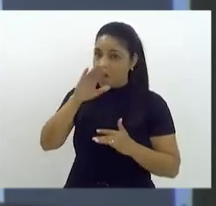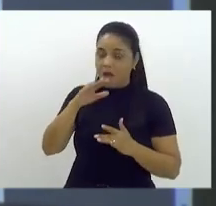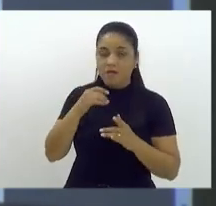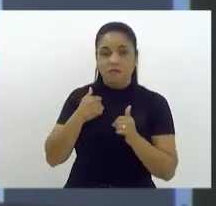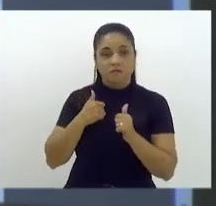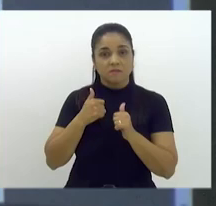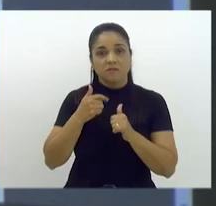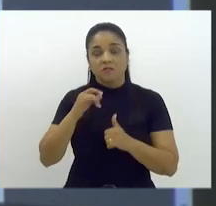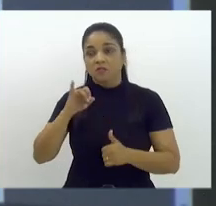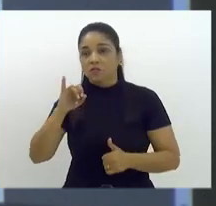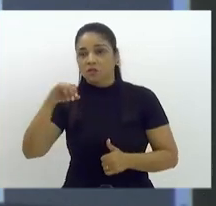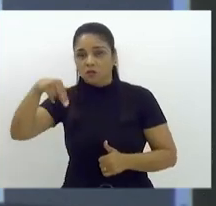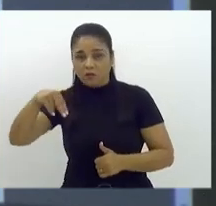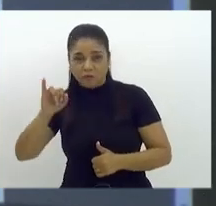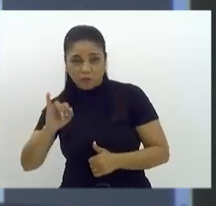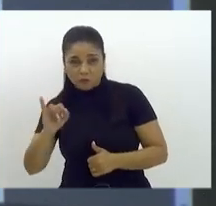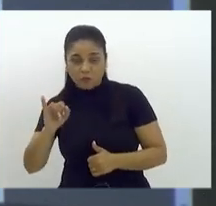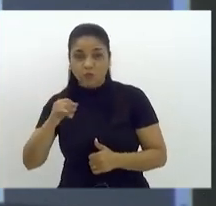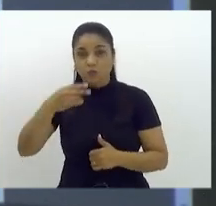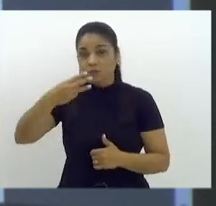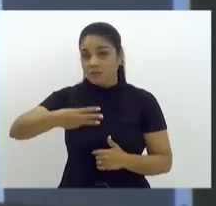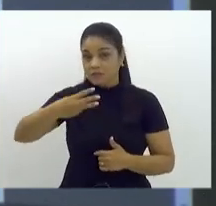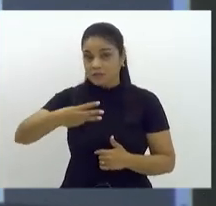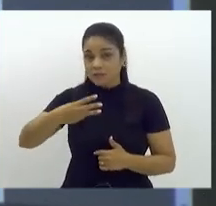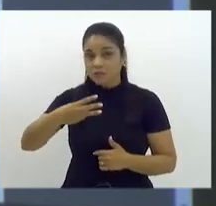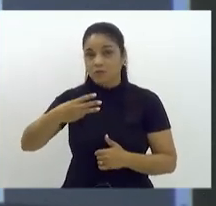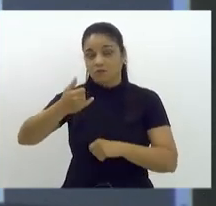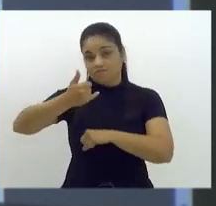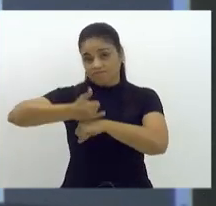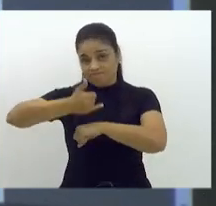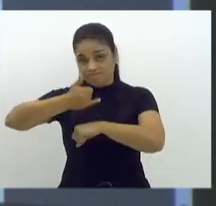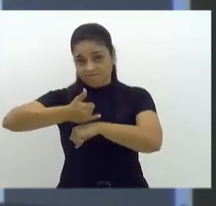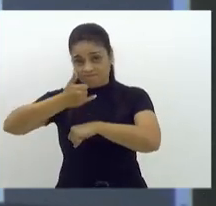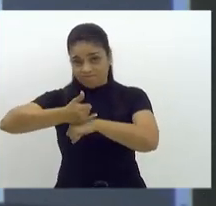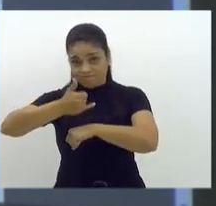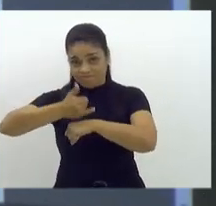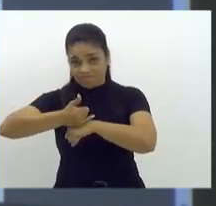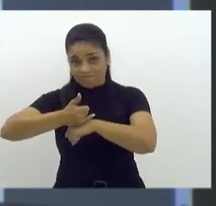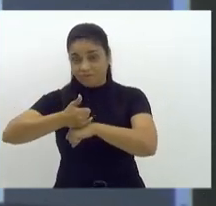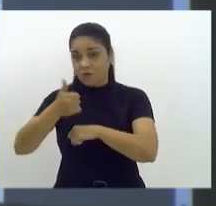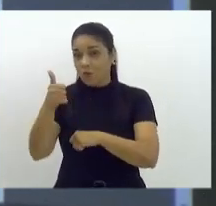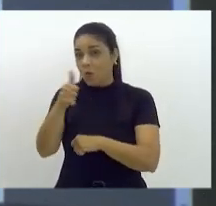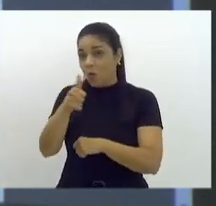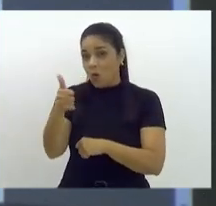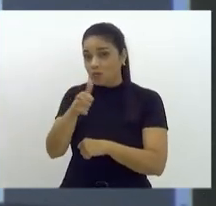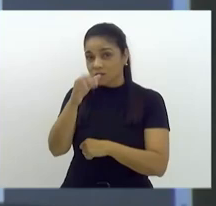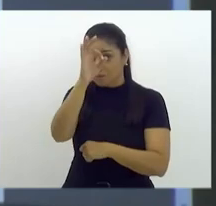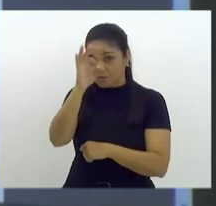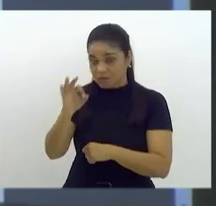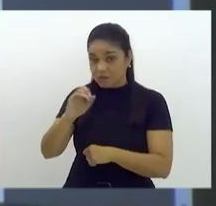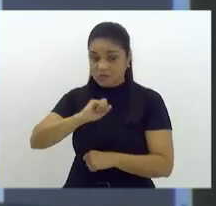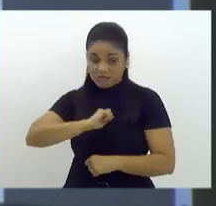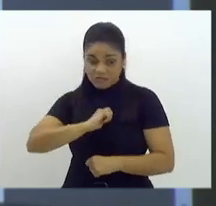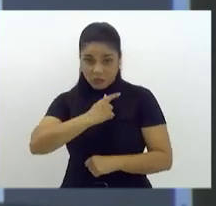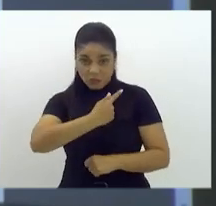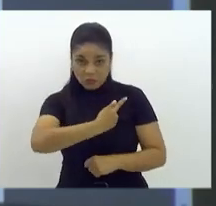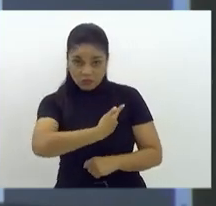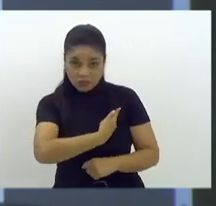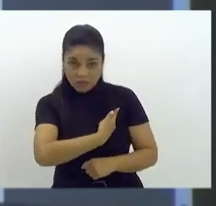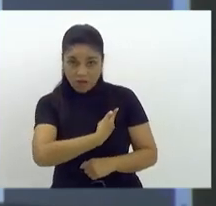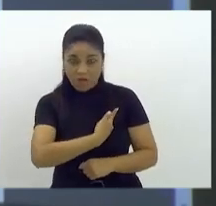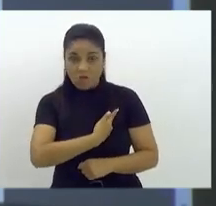em terceiro lugar Volta Redonda com 11% dos casos São Gonçalo